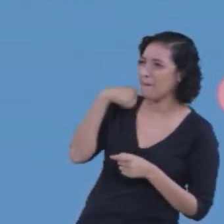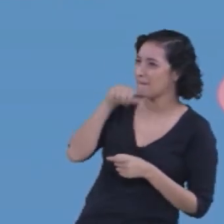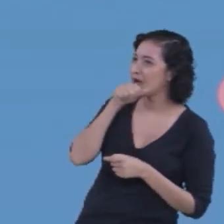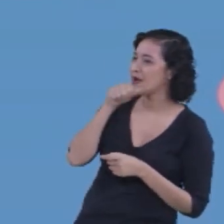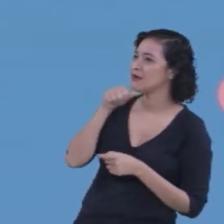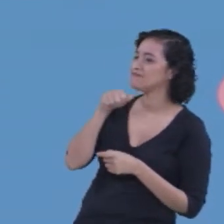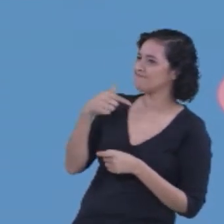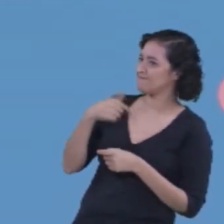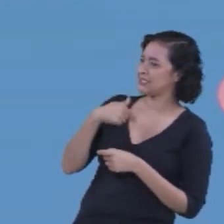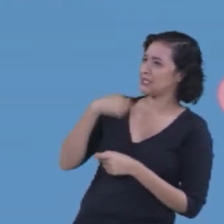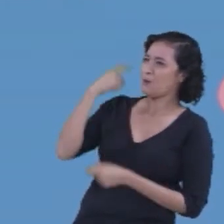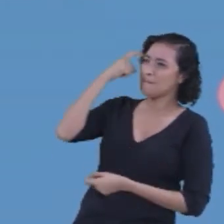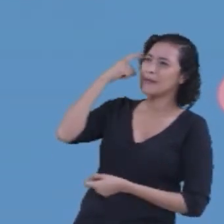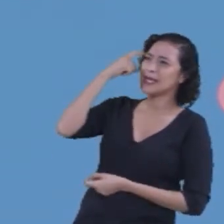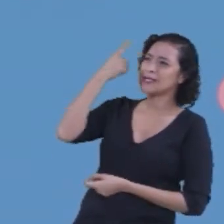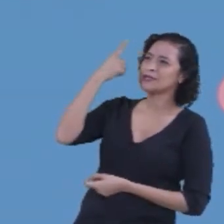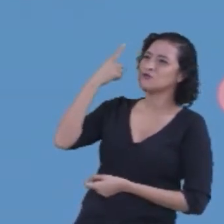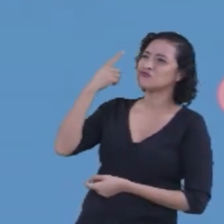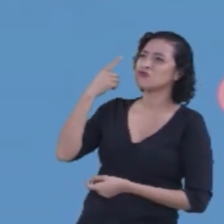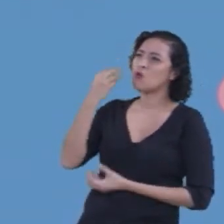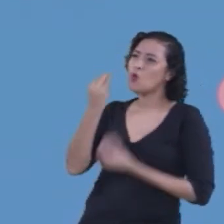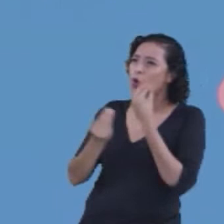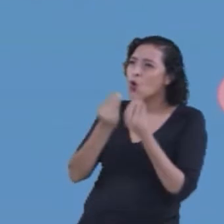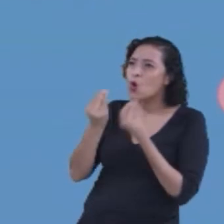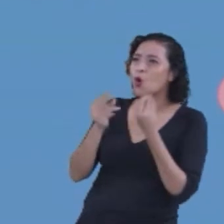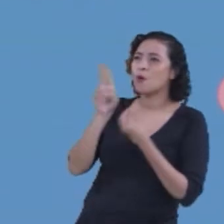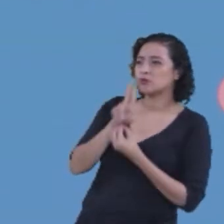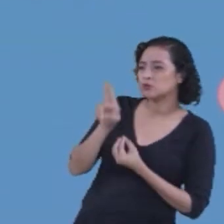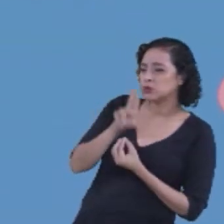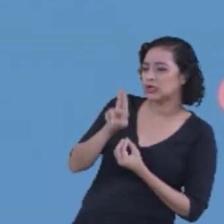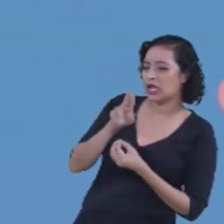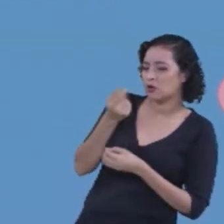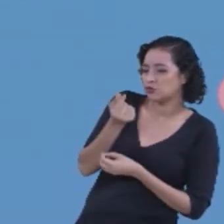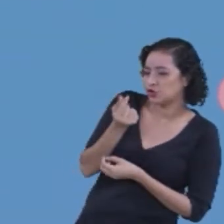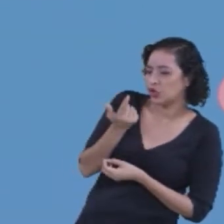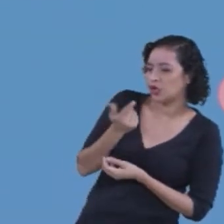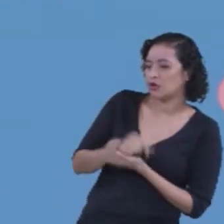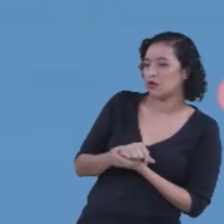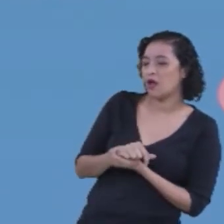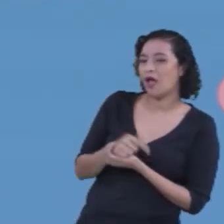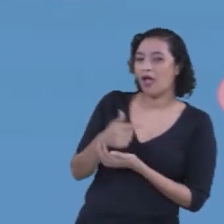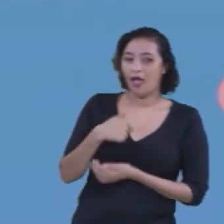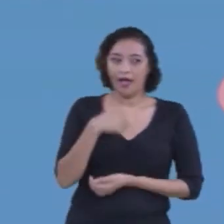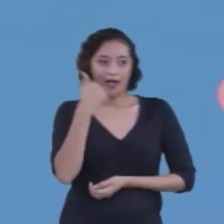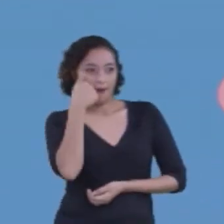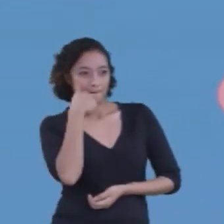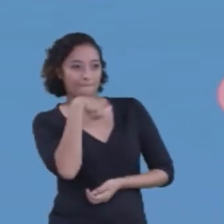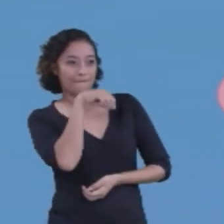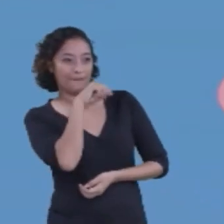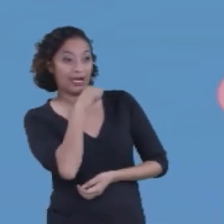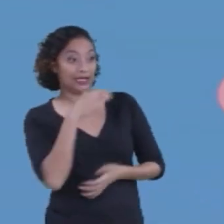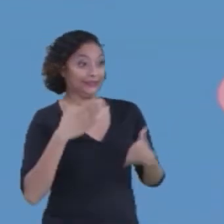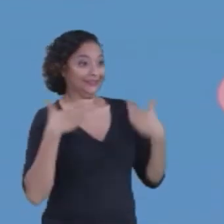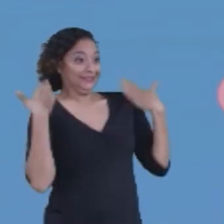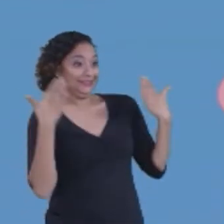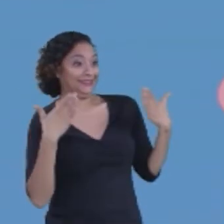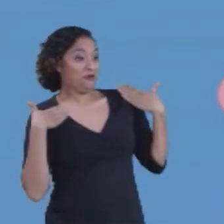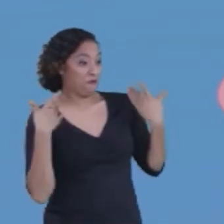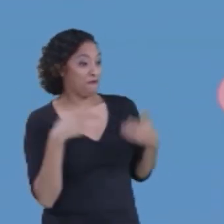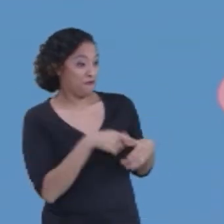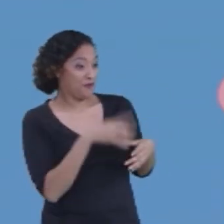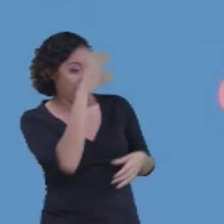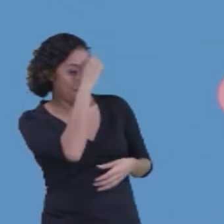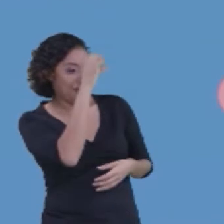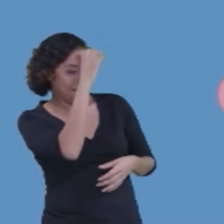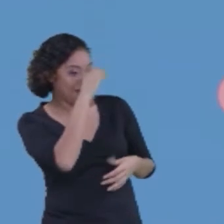sempre penso bem antes de comprar alguma coisa." A mãe ficou toda contente pelo êxito do seu método. Foi